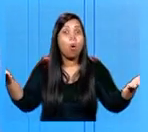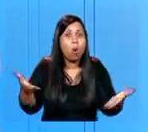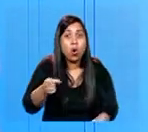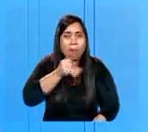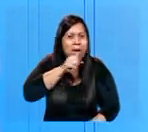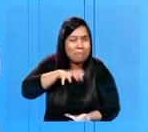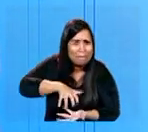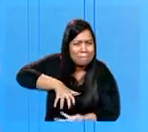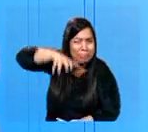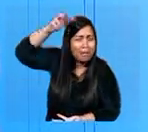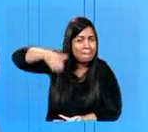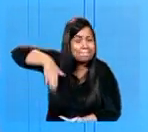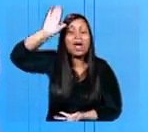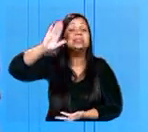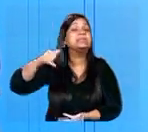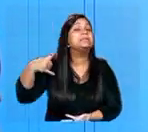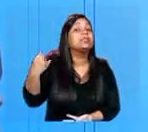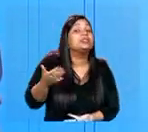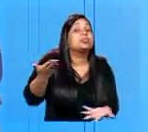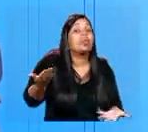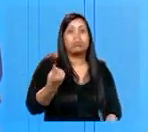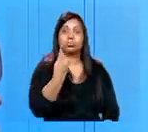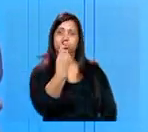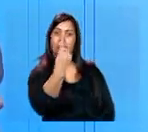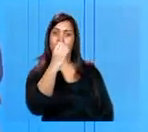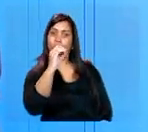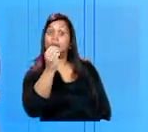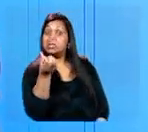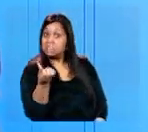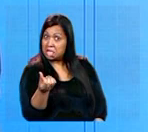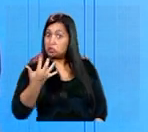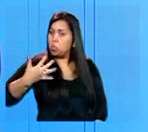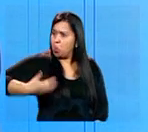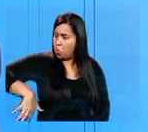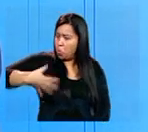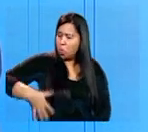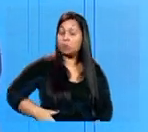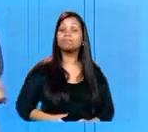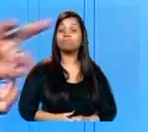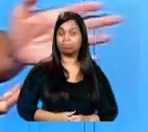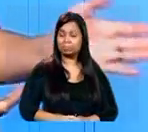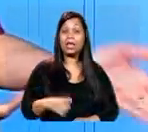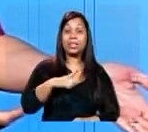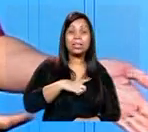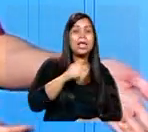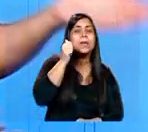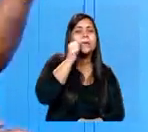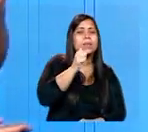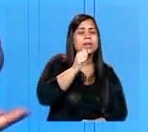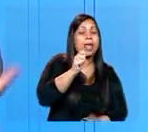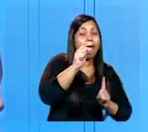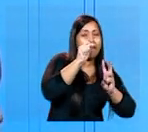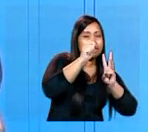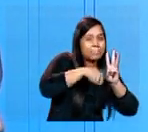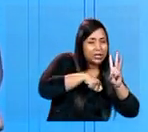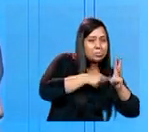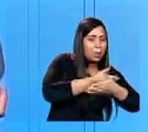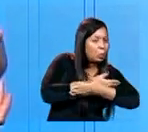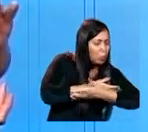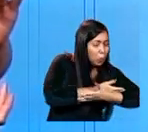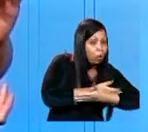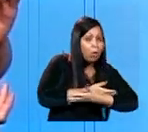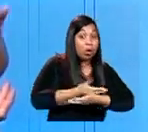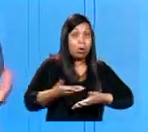mais idoso tem 106 anos. Nossa. Tá? Tem uma de 3 meses e um de